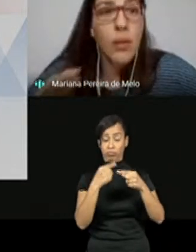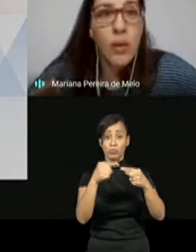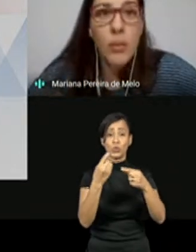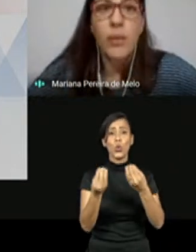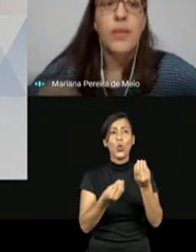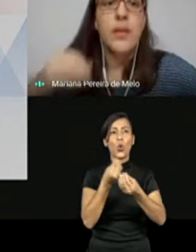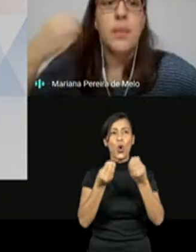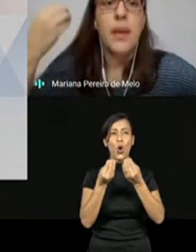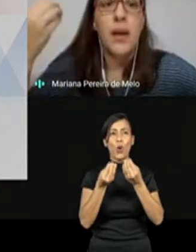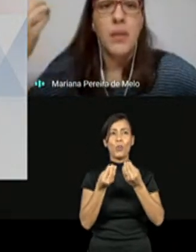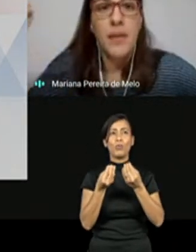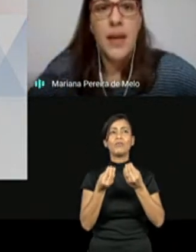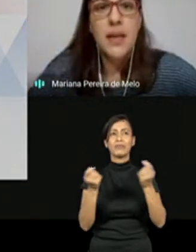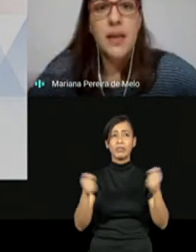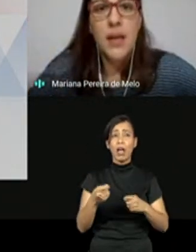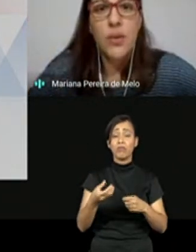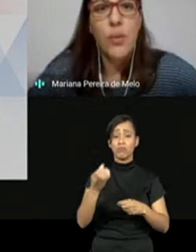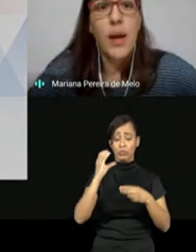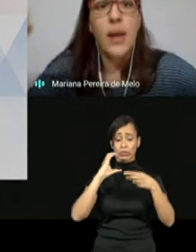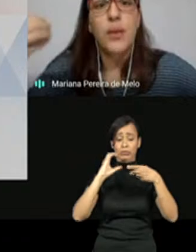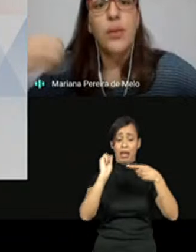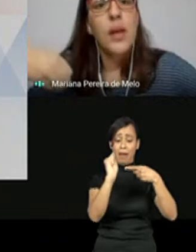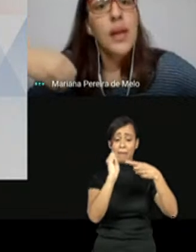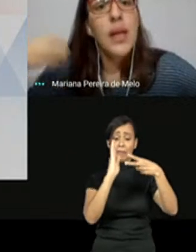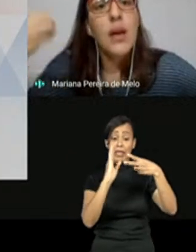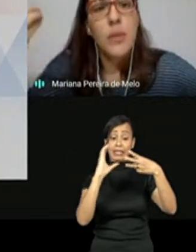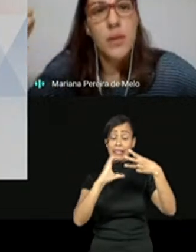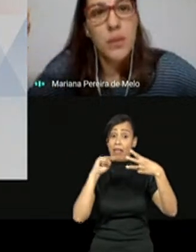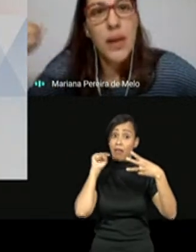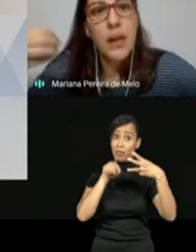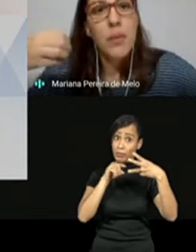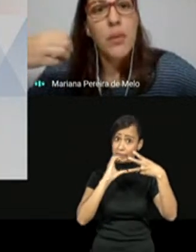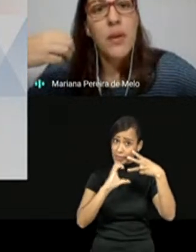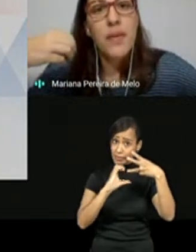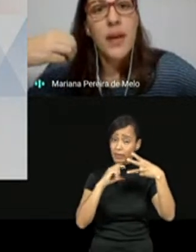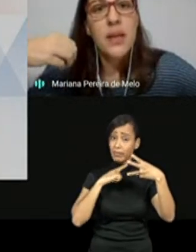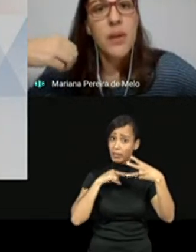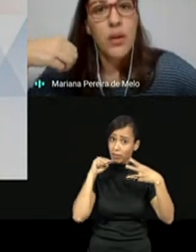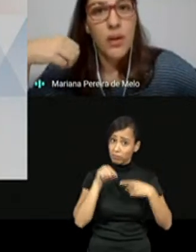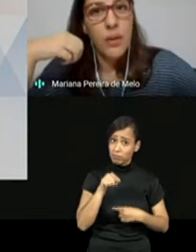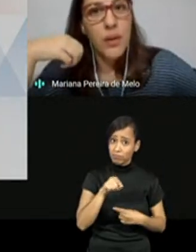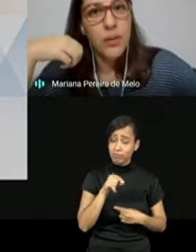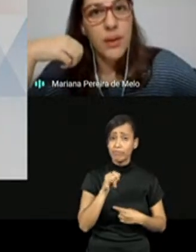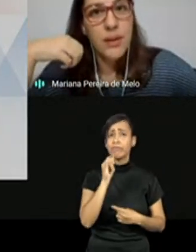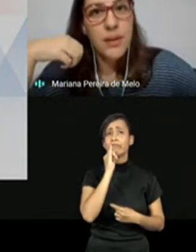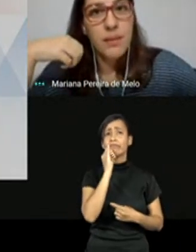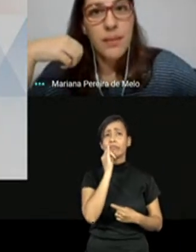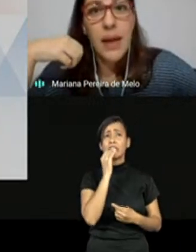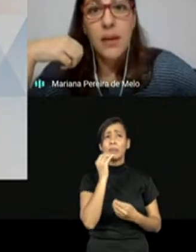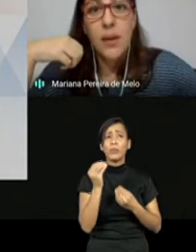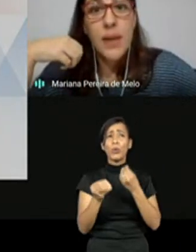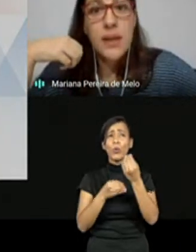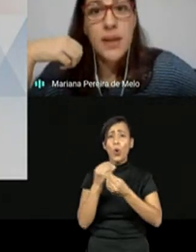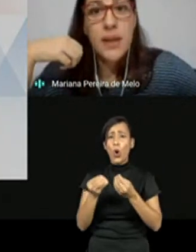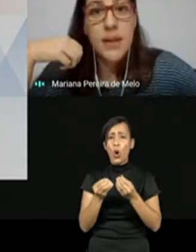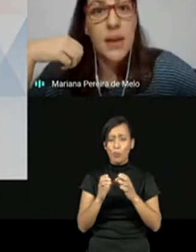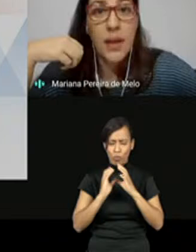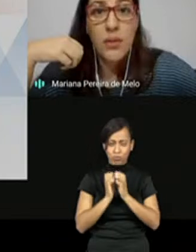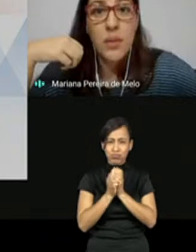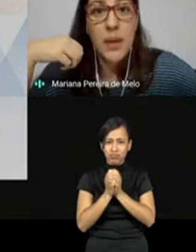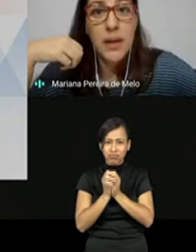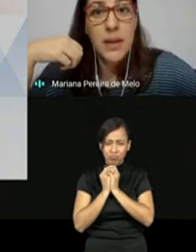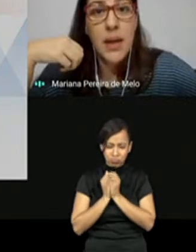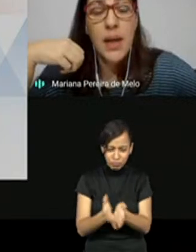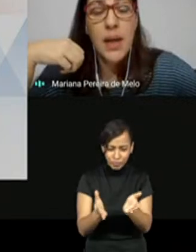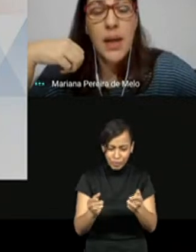tem como você pegar uma face 3 ou 4 e, ao mesmo tempo, uma face menor ou igual a 2. Tá? Então, esses